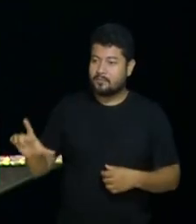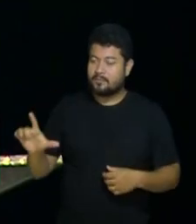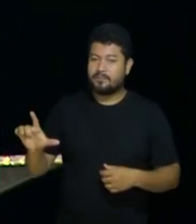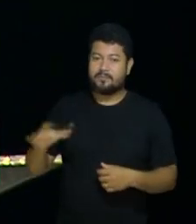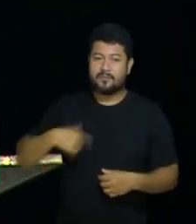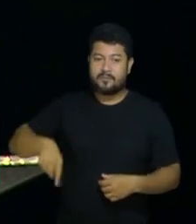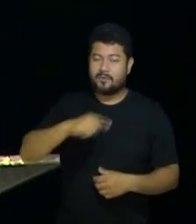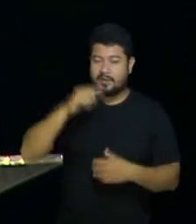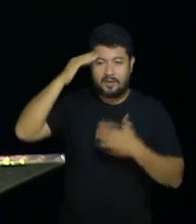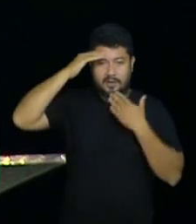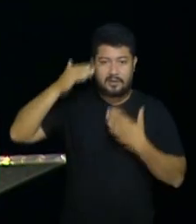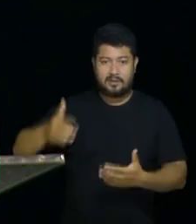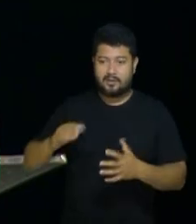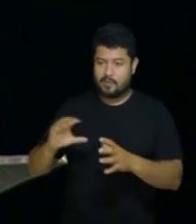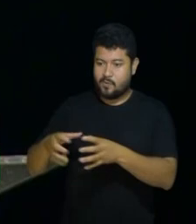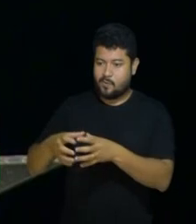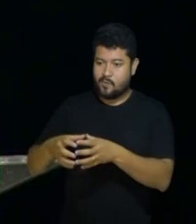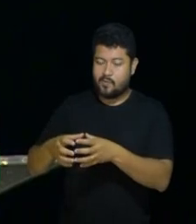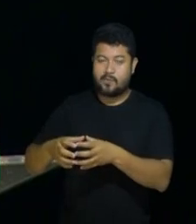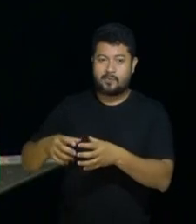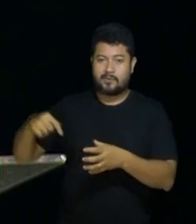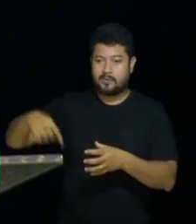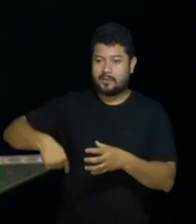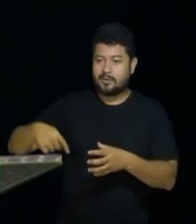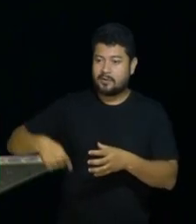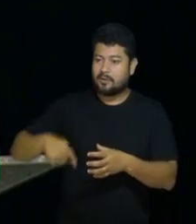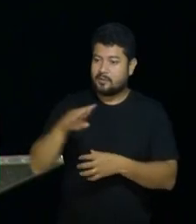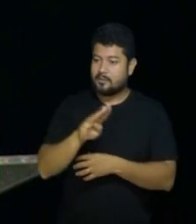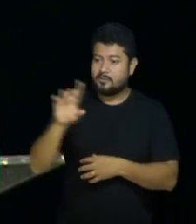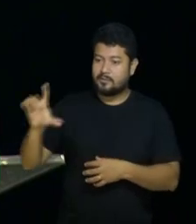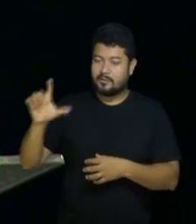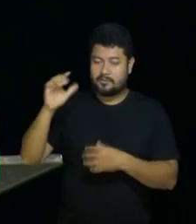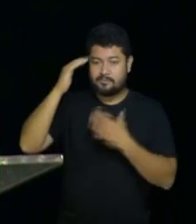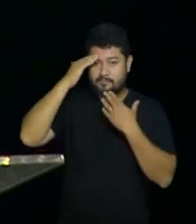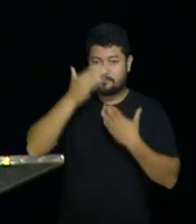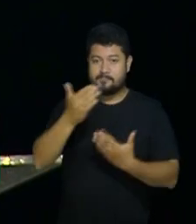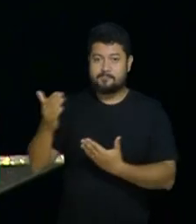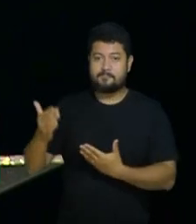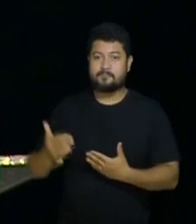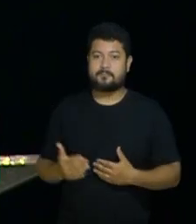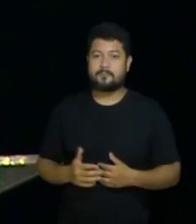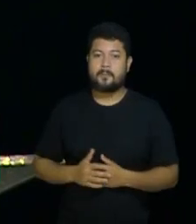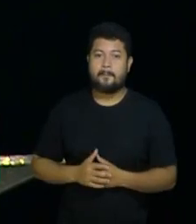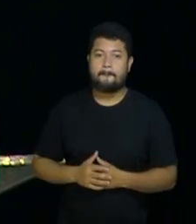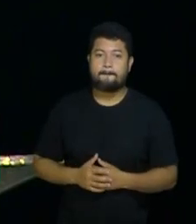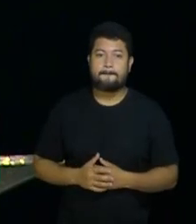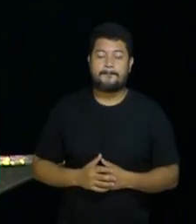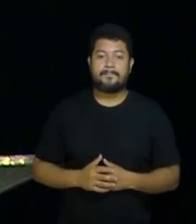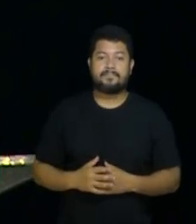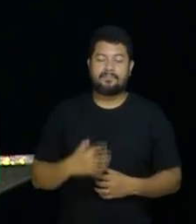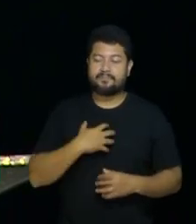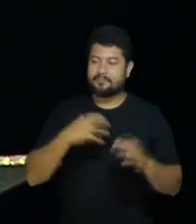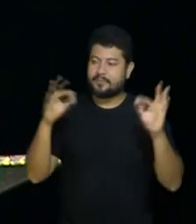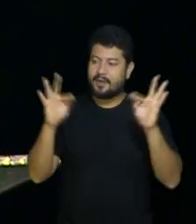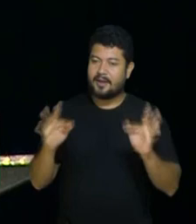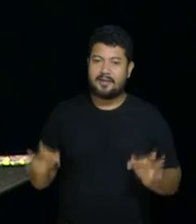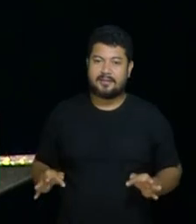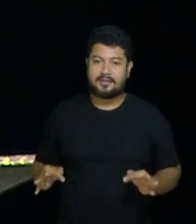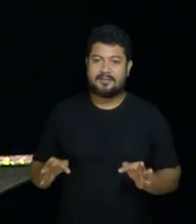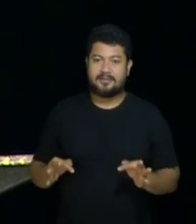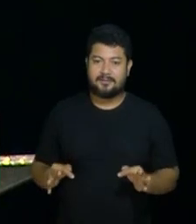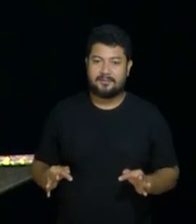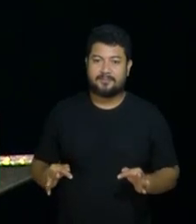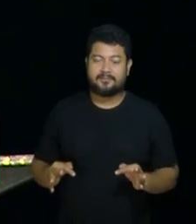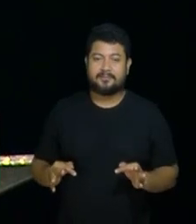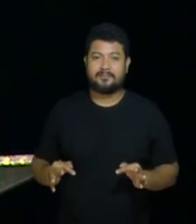bancada do Vale e Alto Vale. Então, fico muito feliz com essa sua iniciativa. Quero aqui também